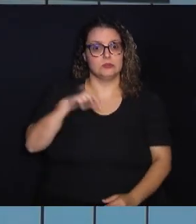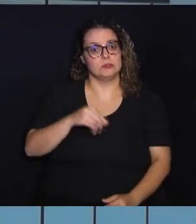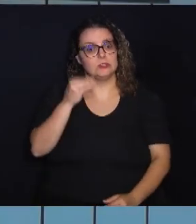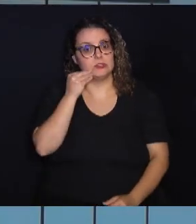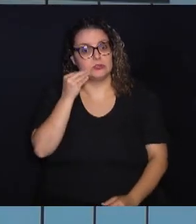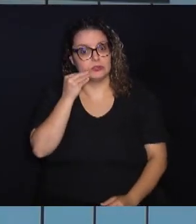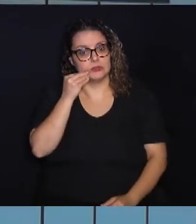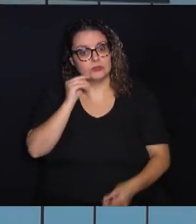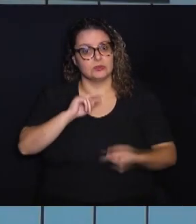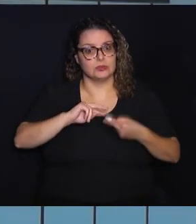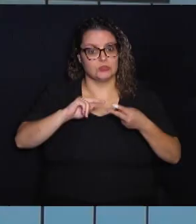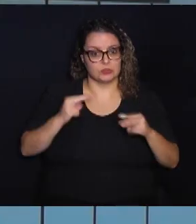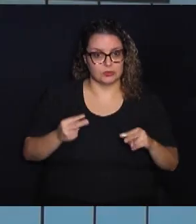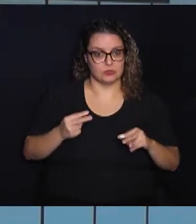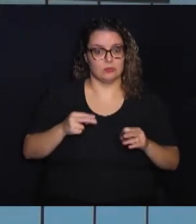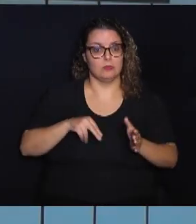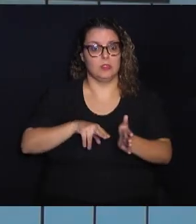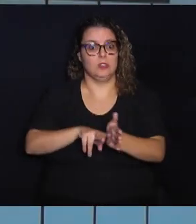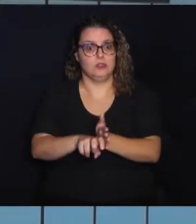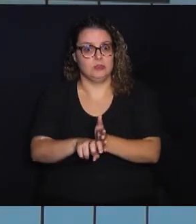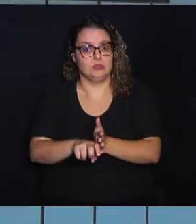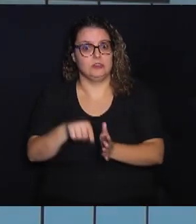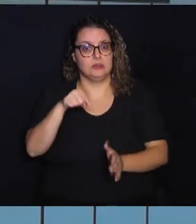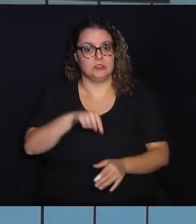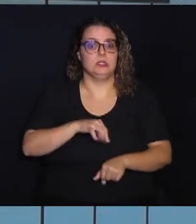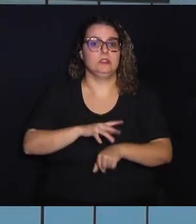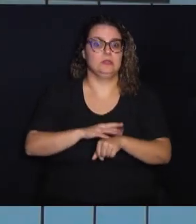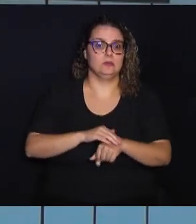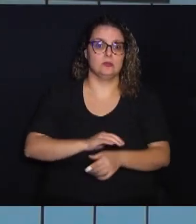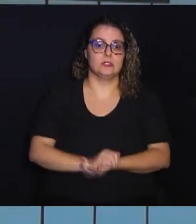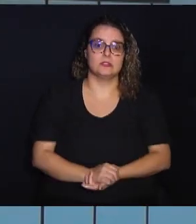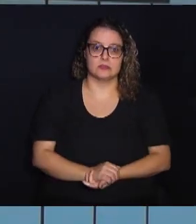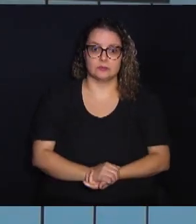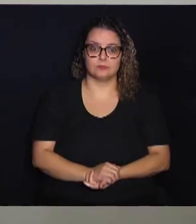teste genético para o diagnóstico dessa doença?